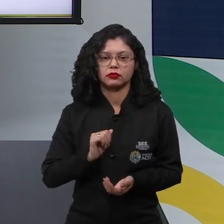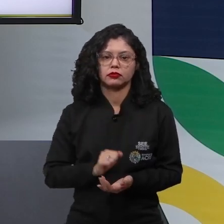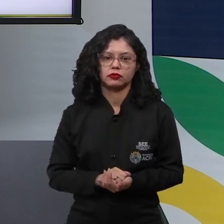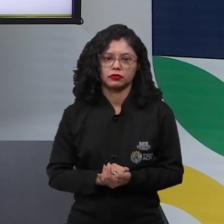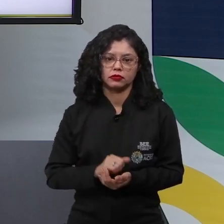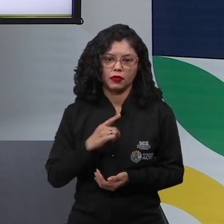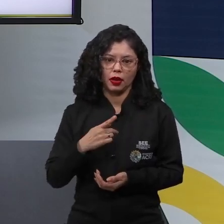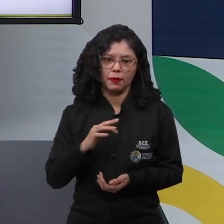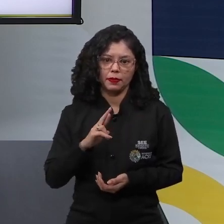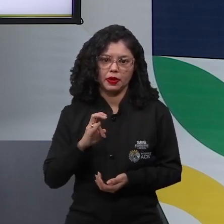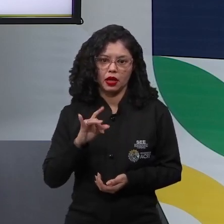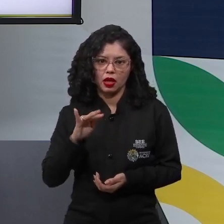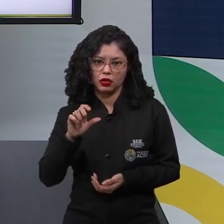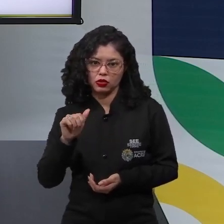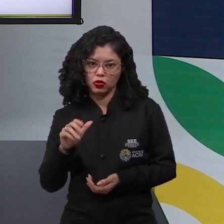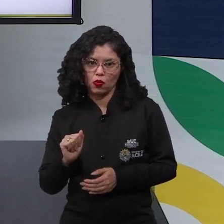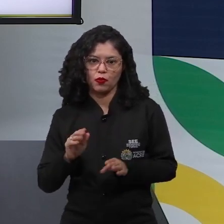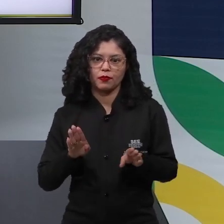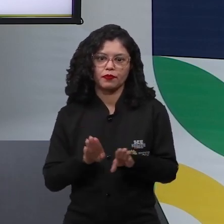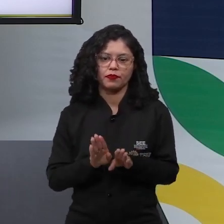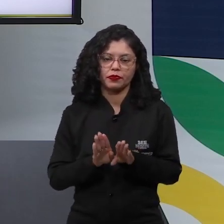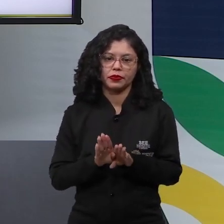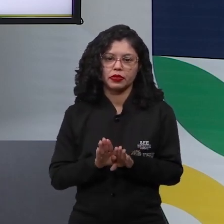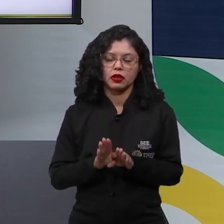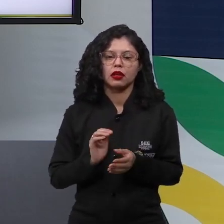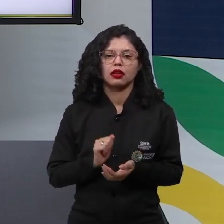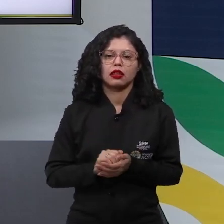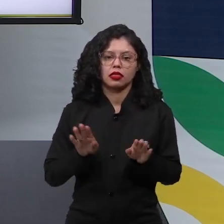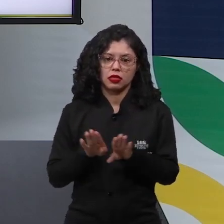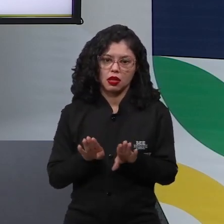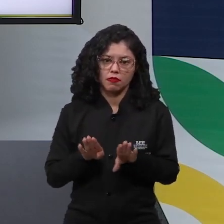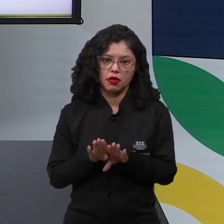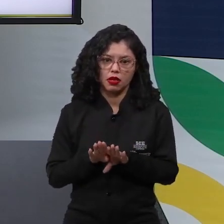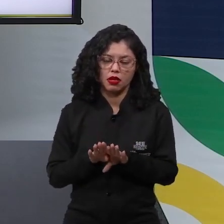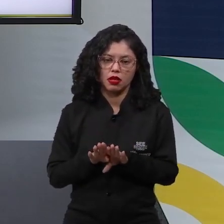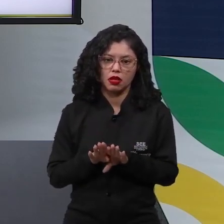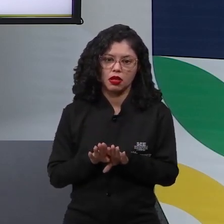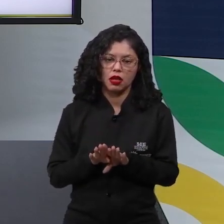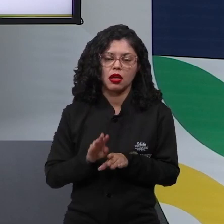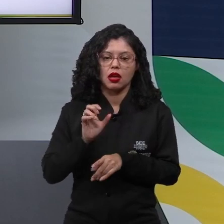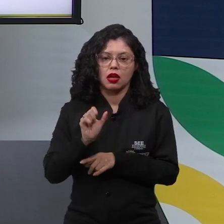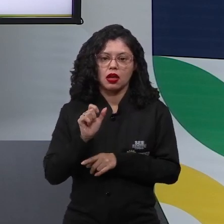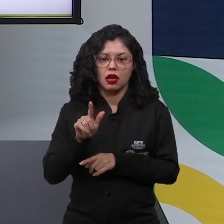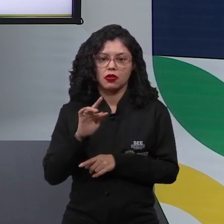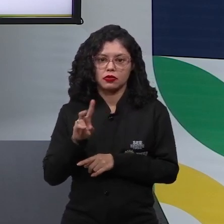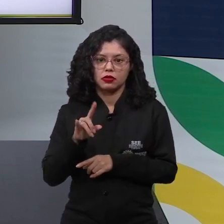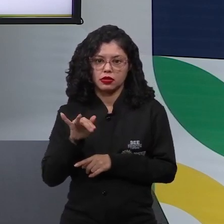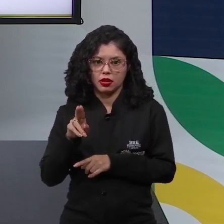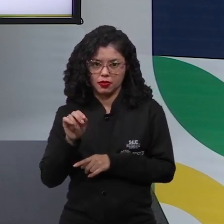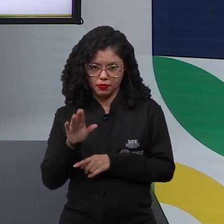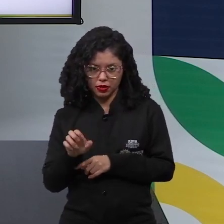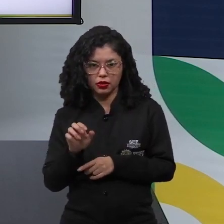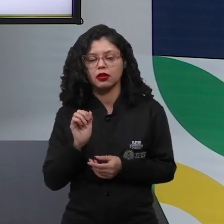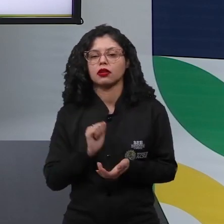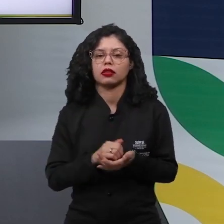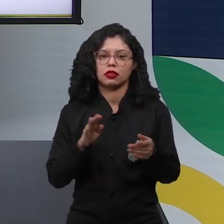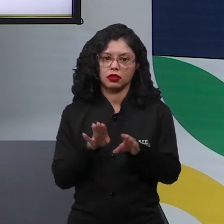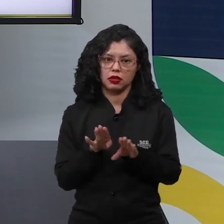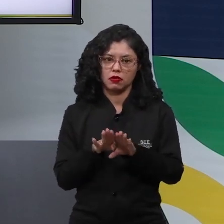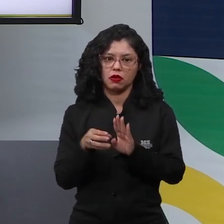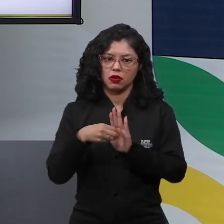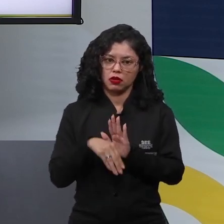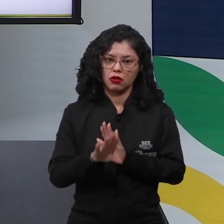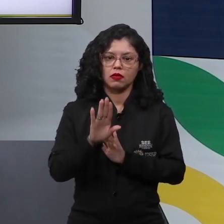Alzheimer. Então, esses distúrbios vão agir diretamente nesses neurotransmissores, tá? Que vão fazer